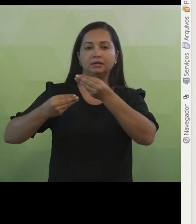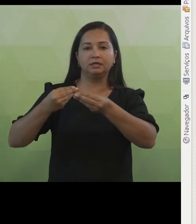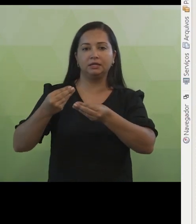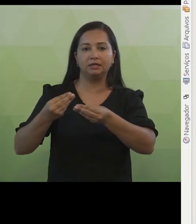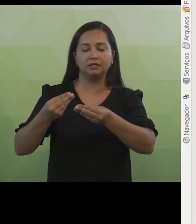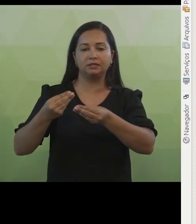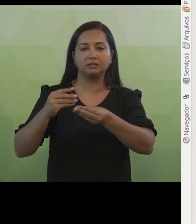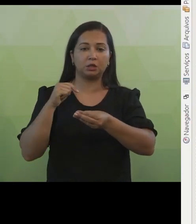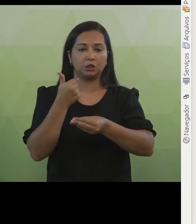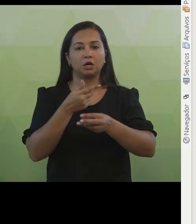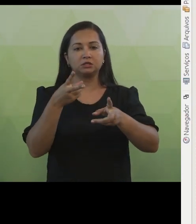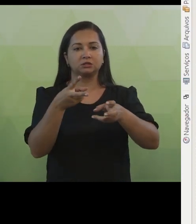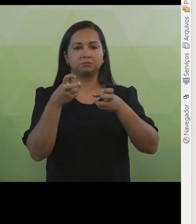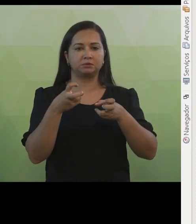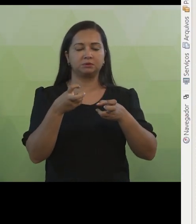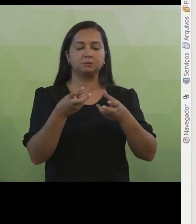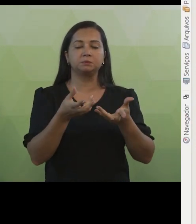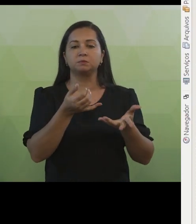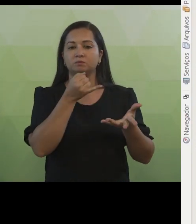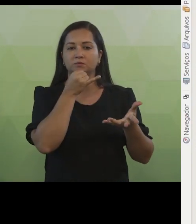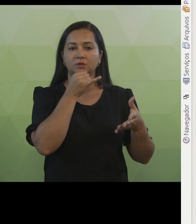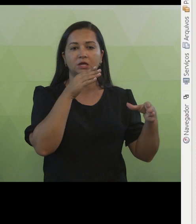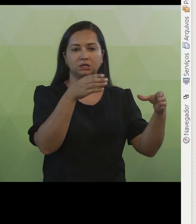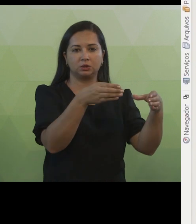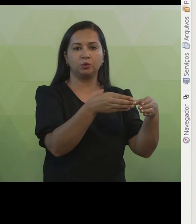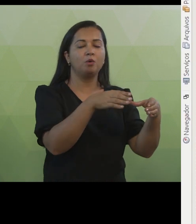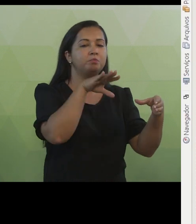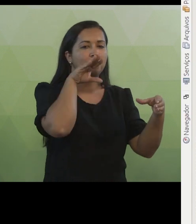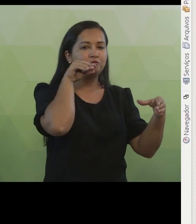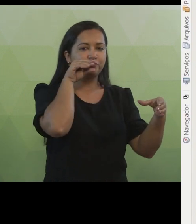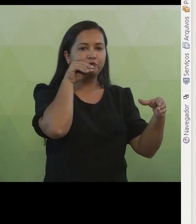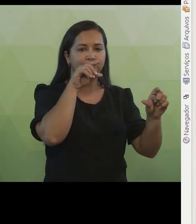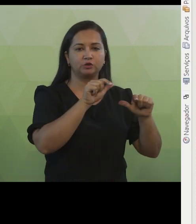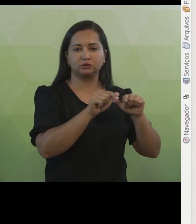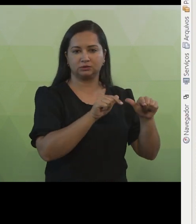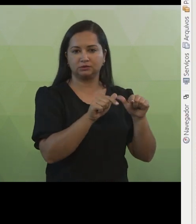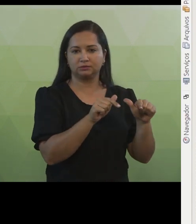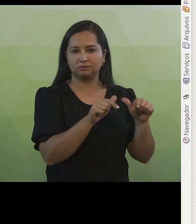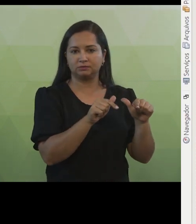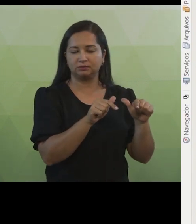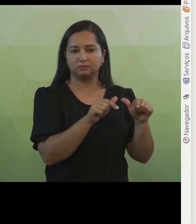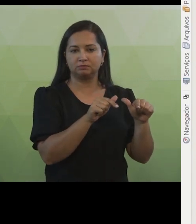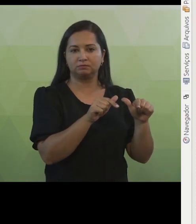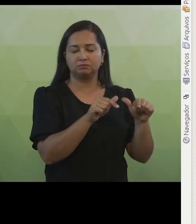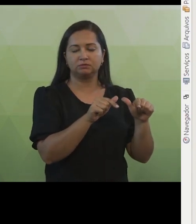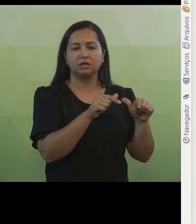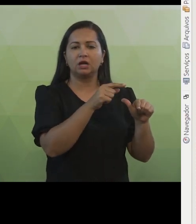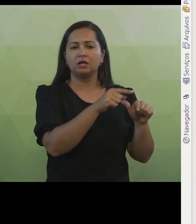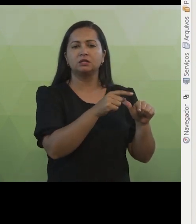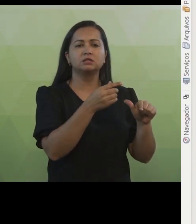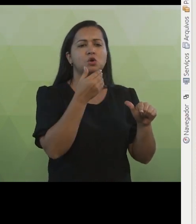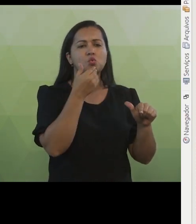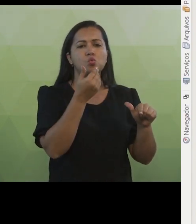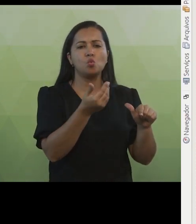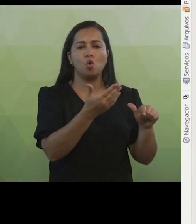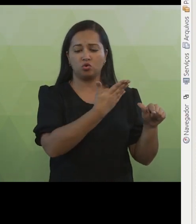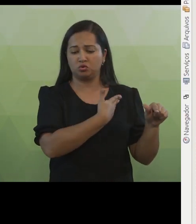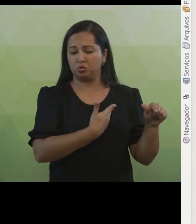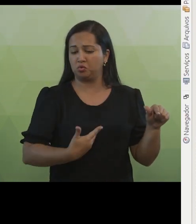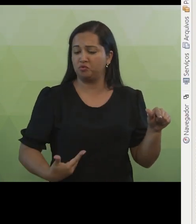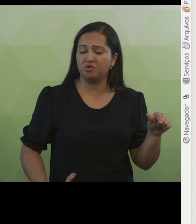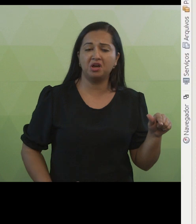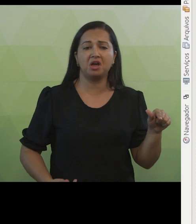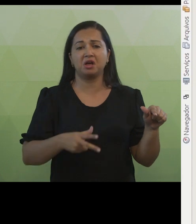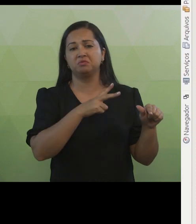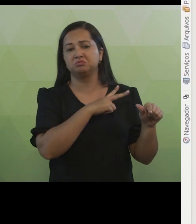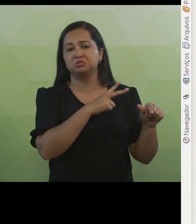Percebemos aqui que funcionário, como não explicitamente definiu o modificador de acesso, se é público, privado,